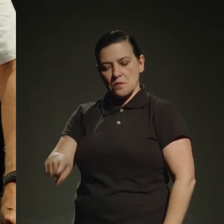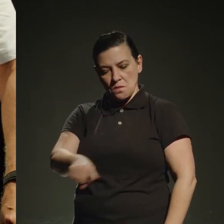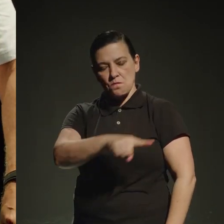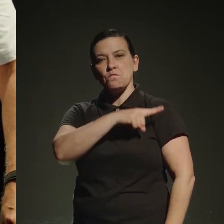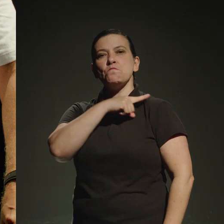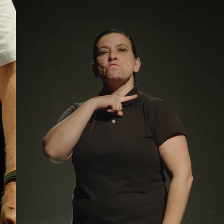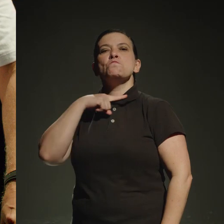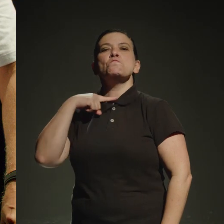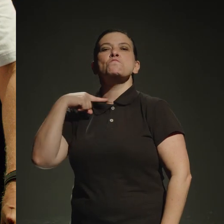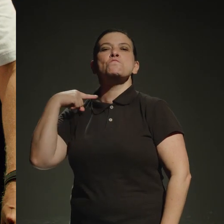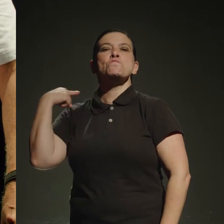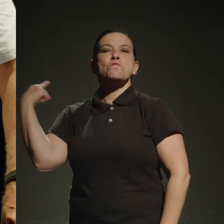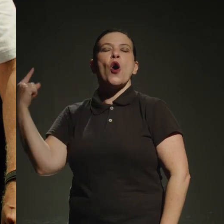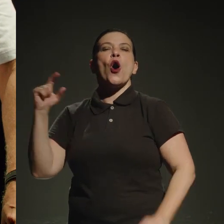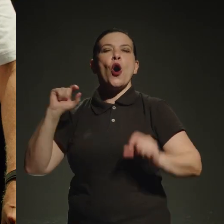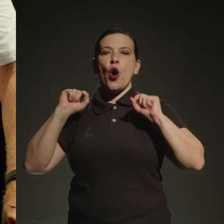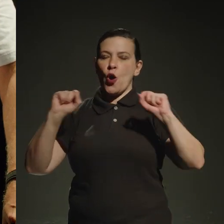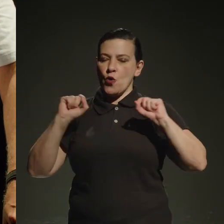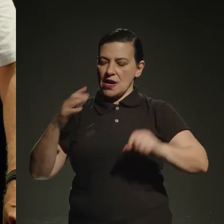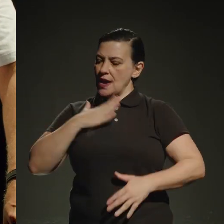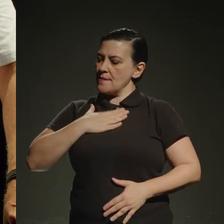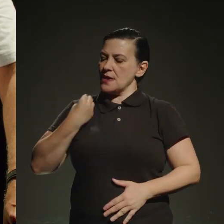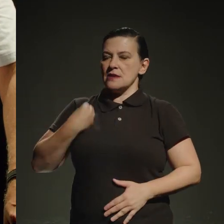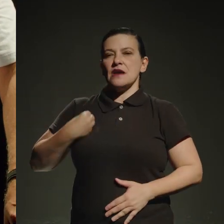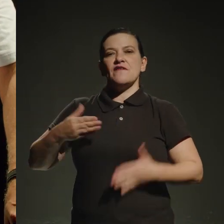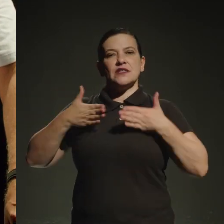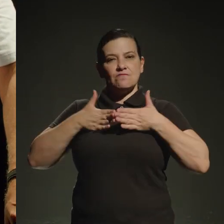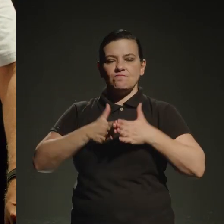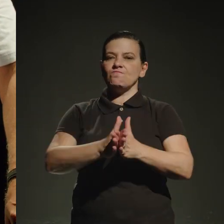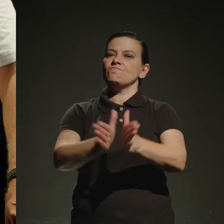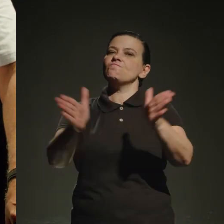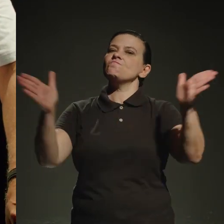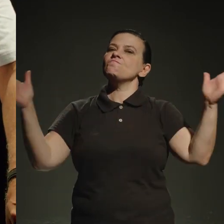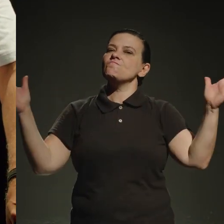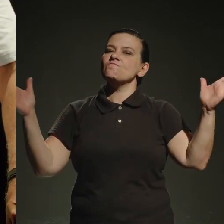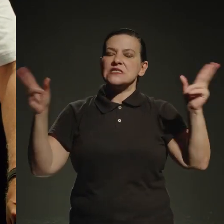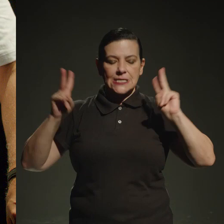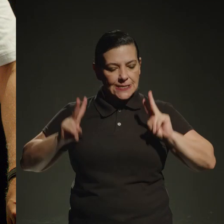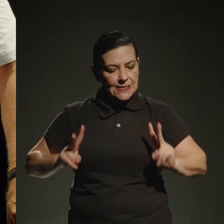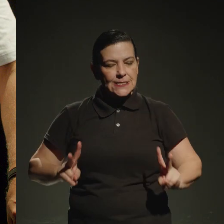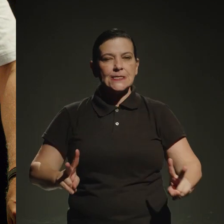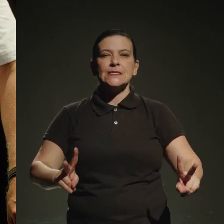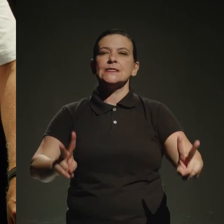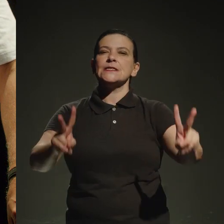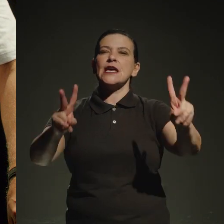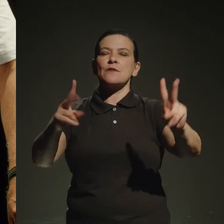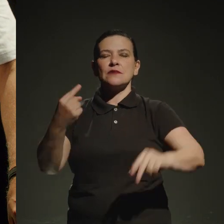dejad el balcón abierto. El niño come naranjas. Desde mi balcón lo